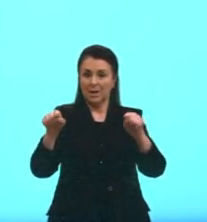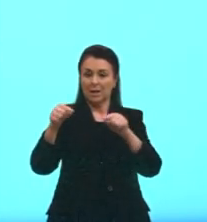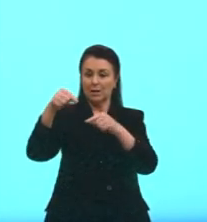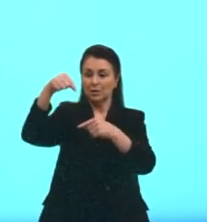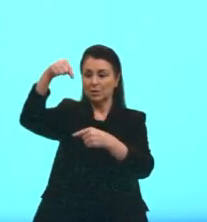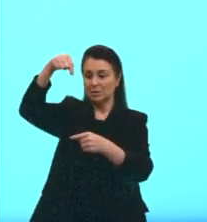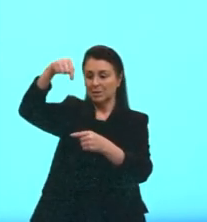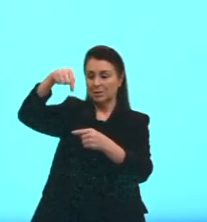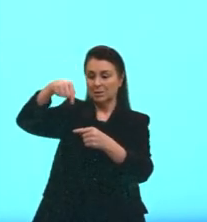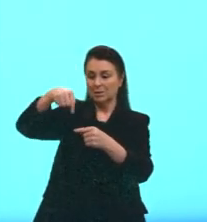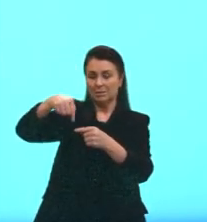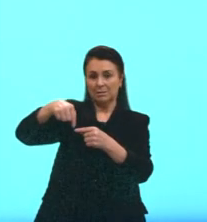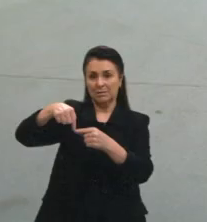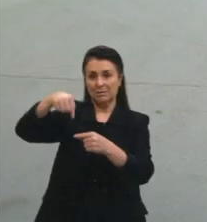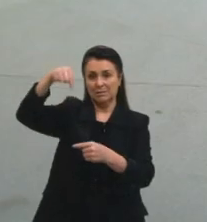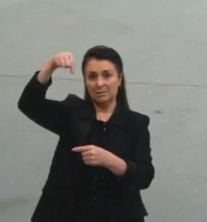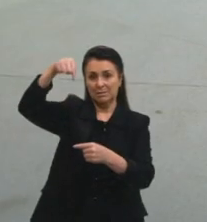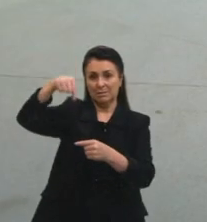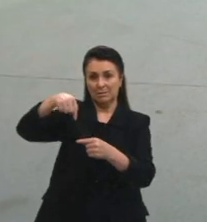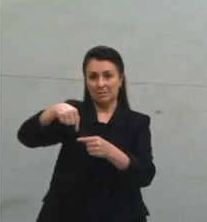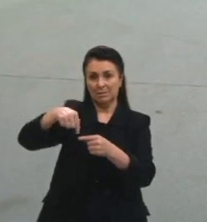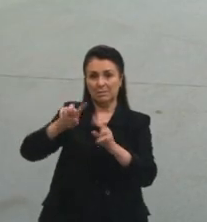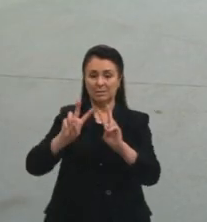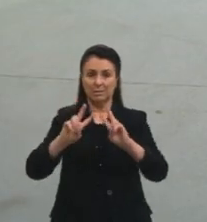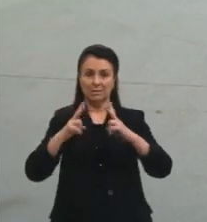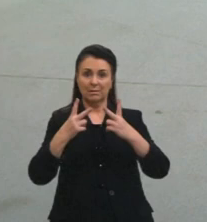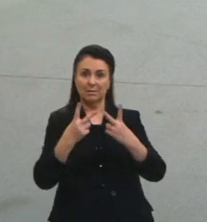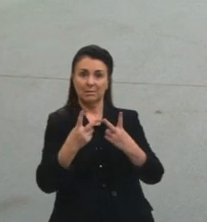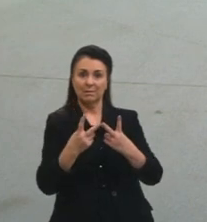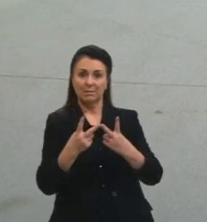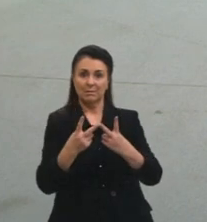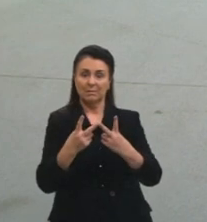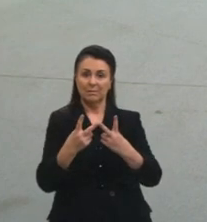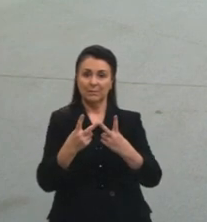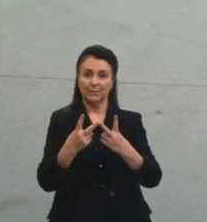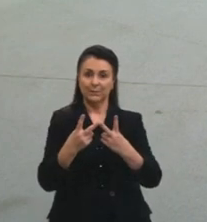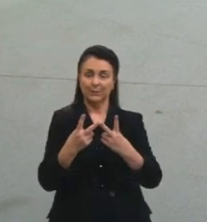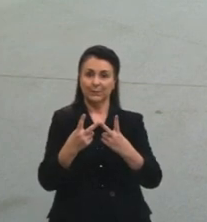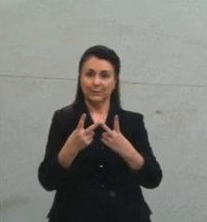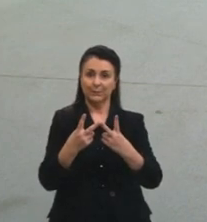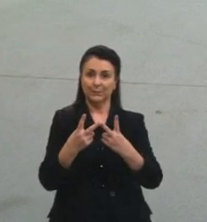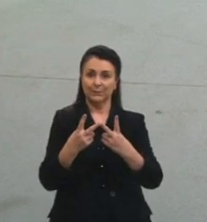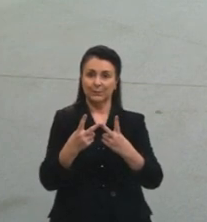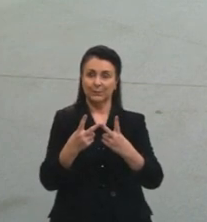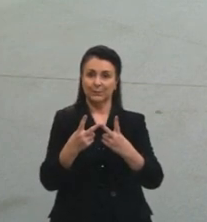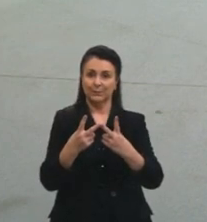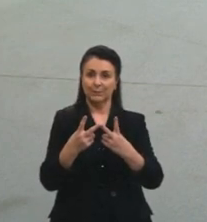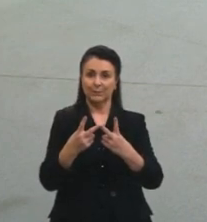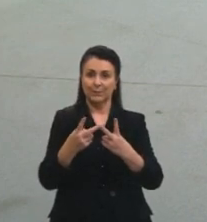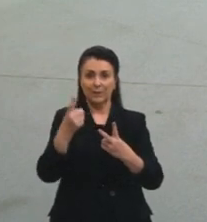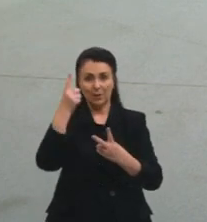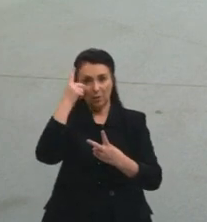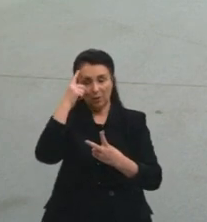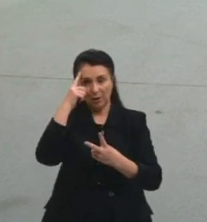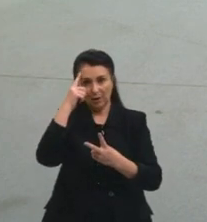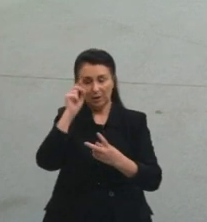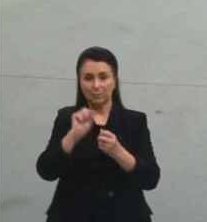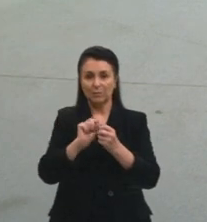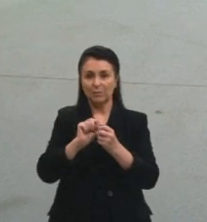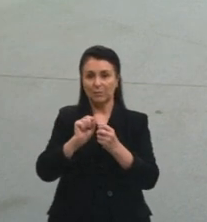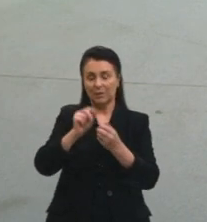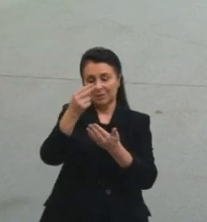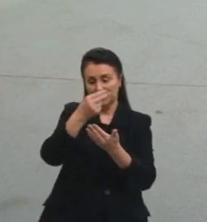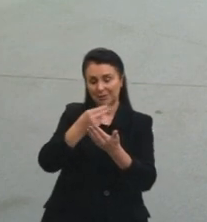cima para baixo então quando a gente fala de volume volume a gente pode só colocar um ver que a gente vai entende né Então vem aqui só para vocês